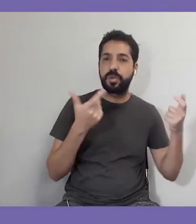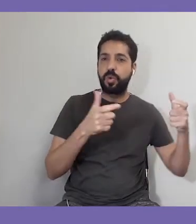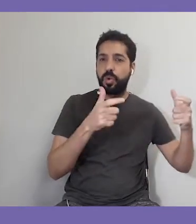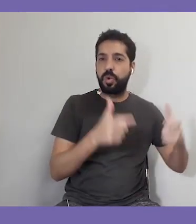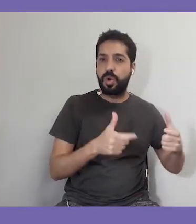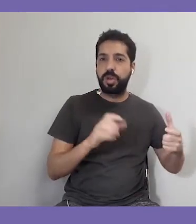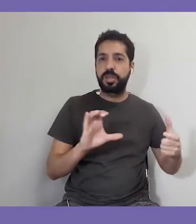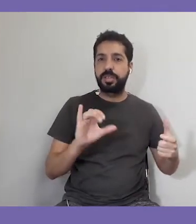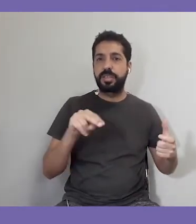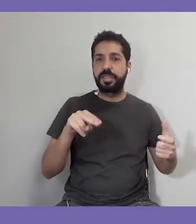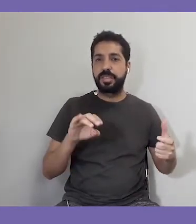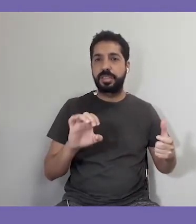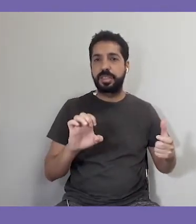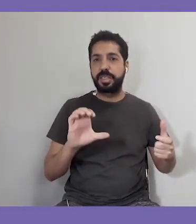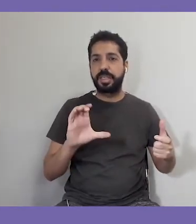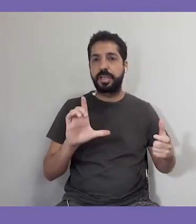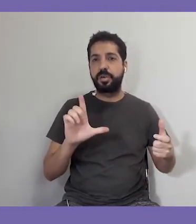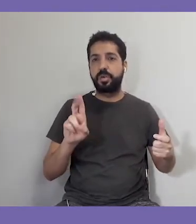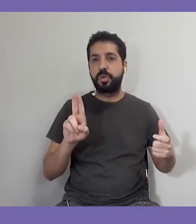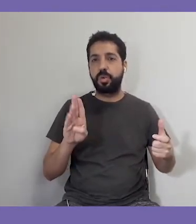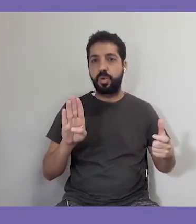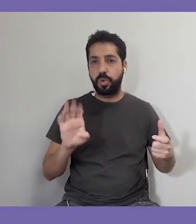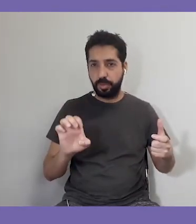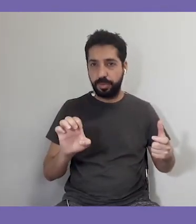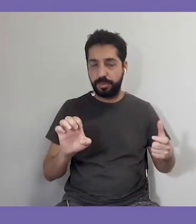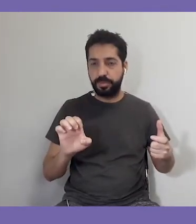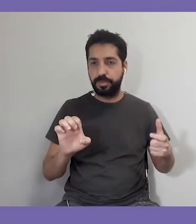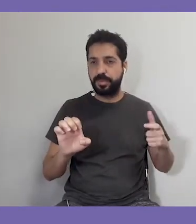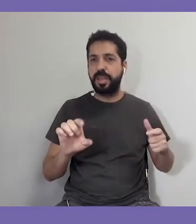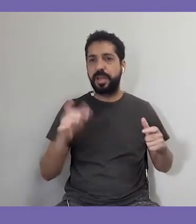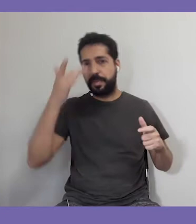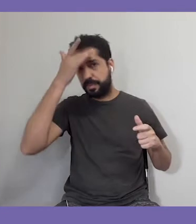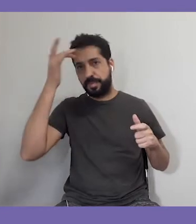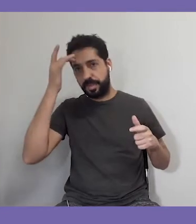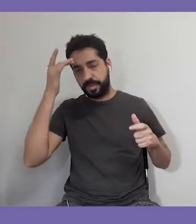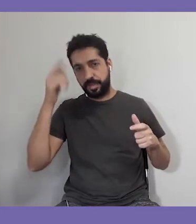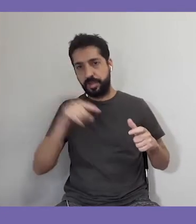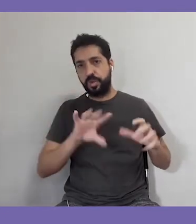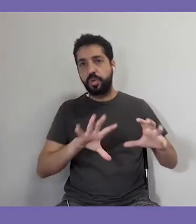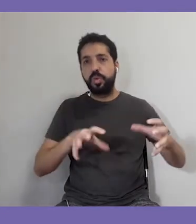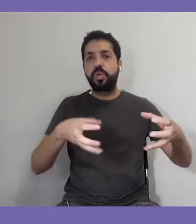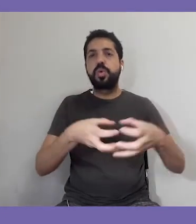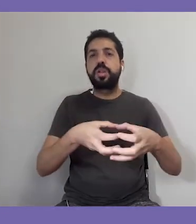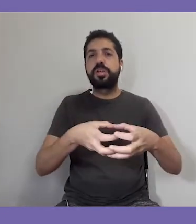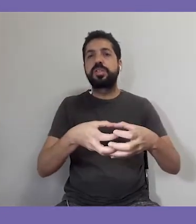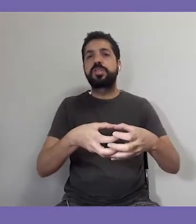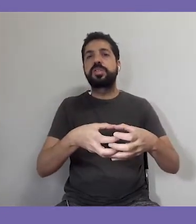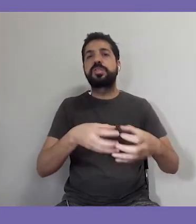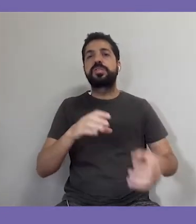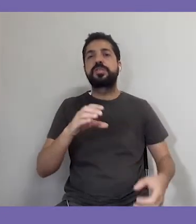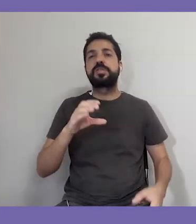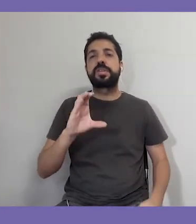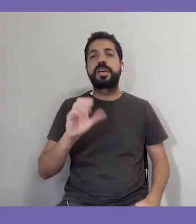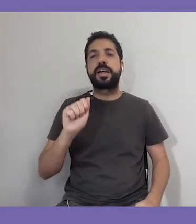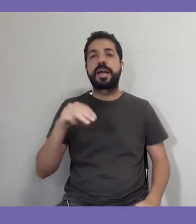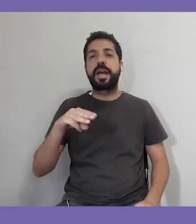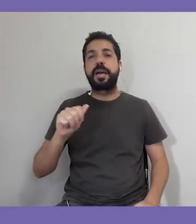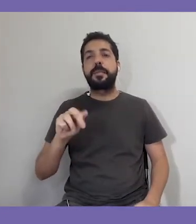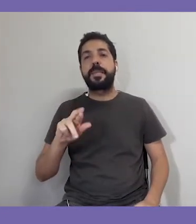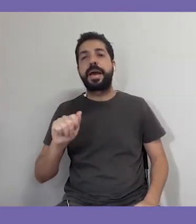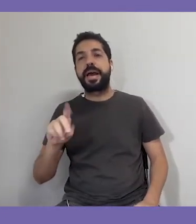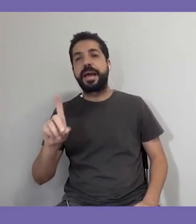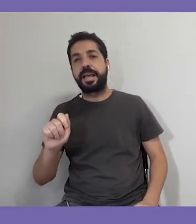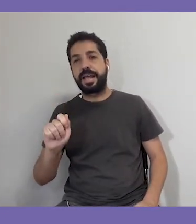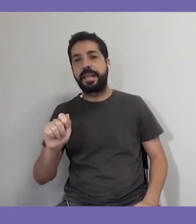que é Cineclube em Rede, que é do pessoal do Coletivo Camaradas da Universidade Federal do